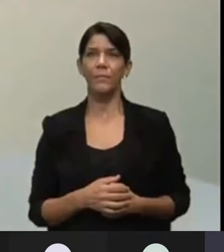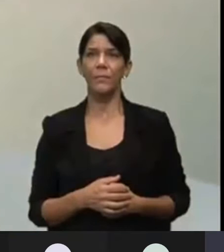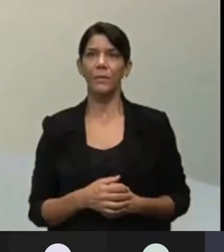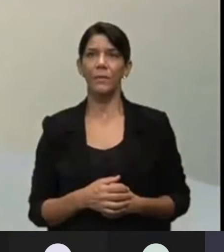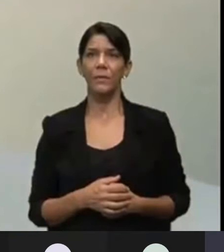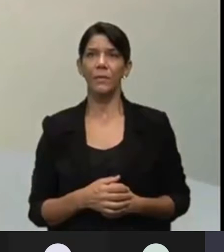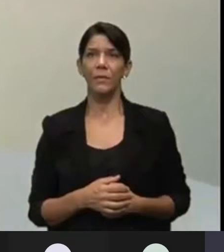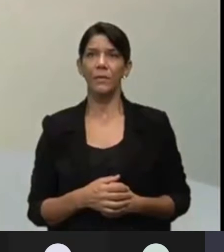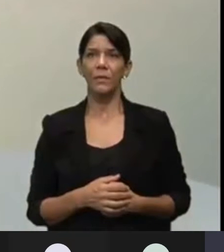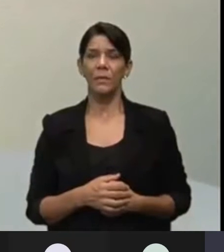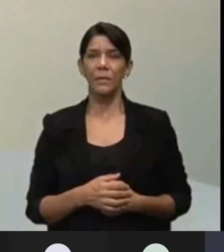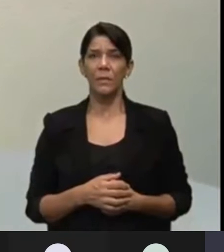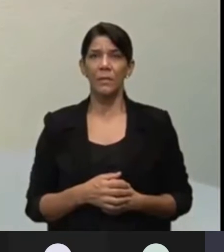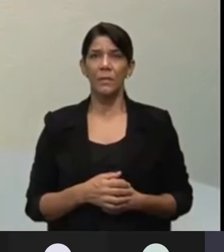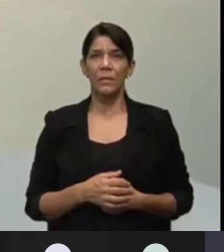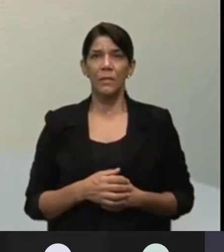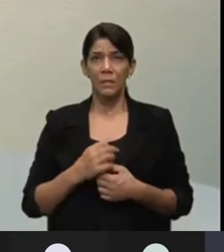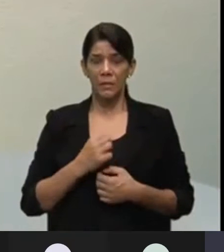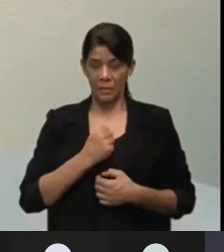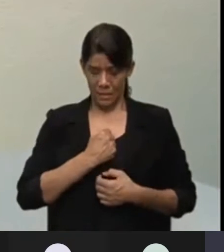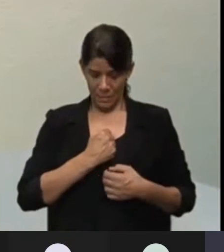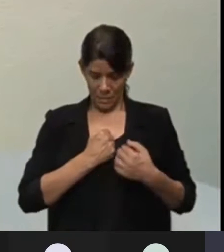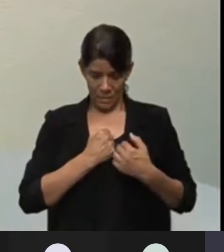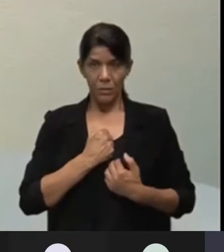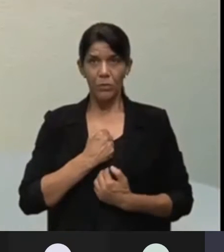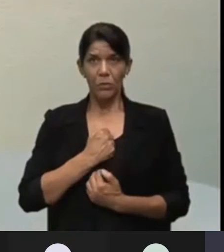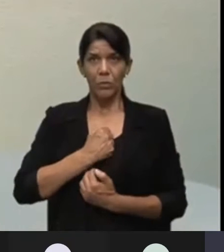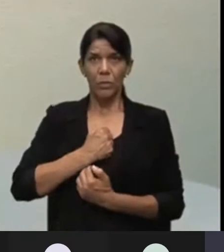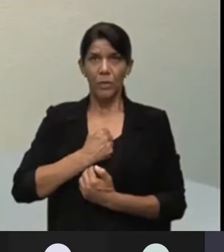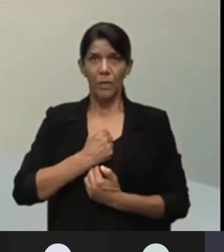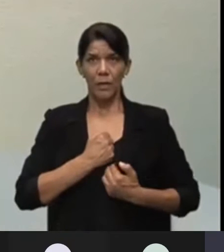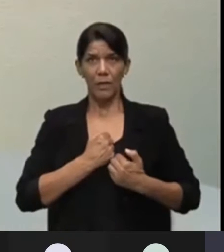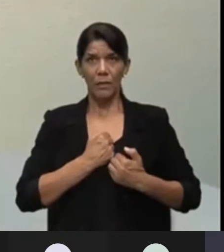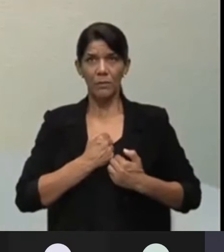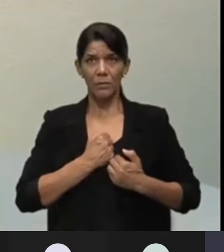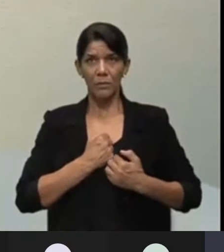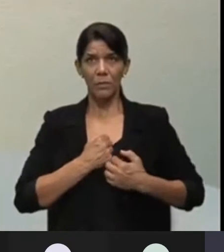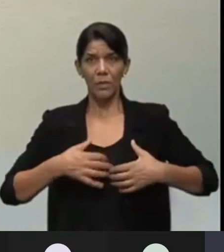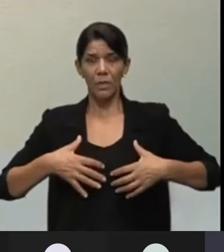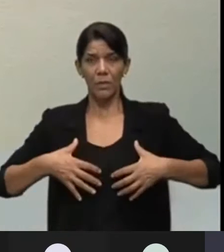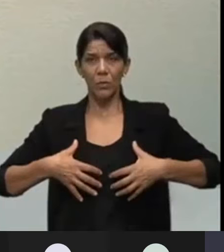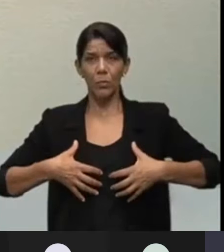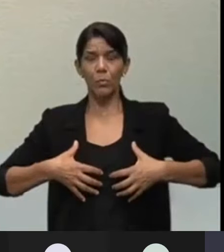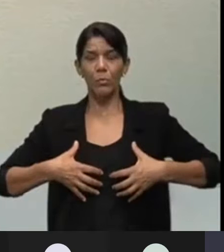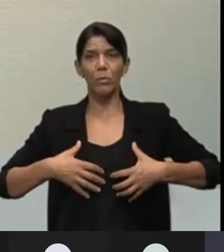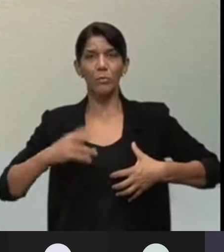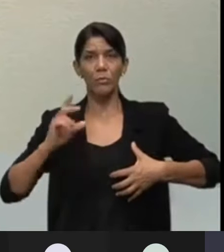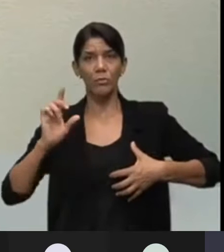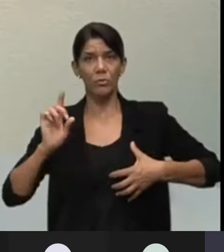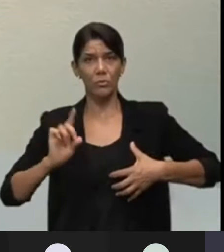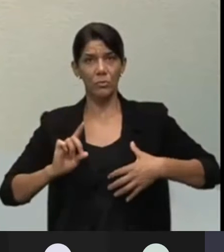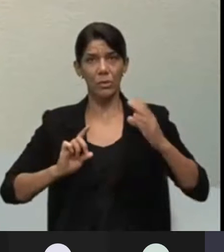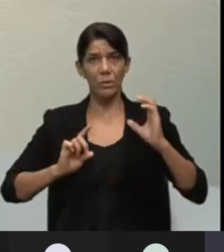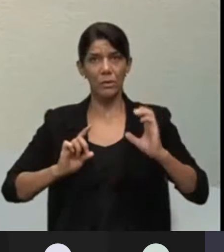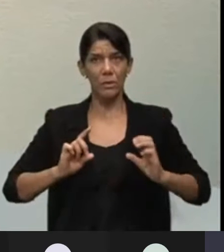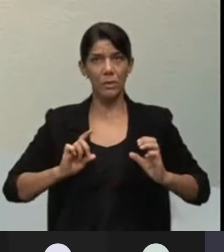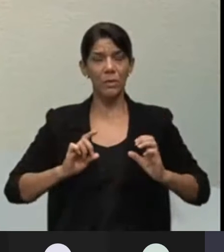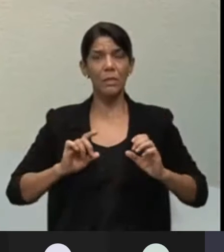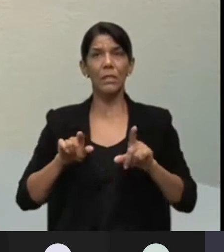pelo diafragma, lateralmente ele vai ser delimitado aí pelos pulmões direito e esquerdo,